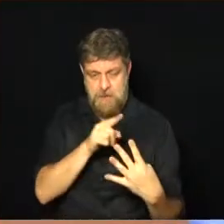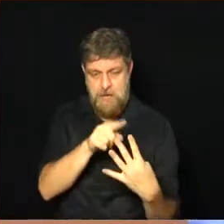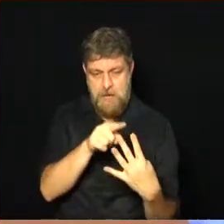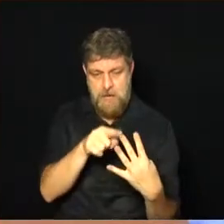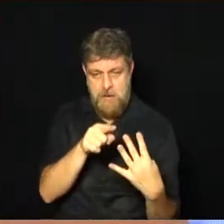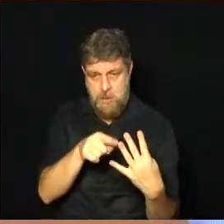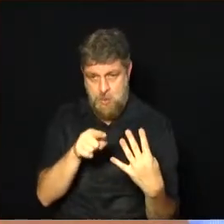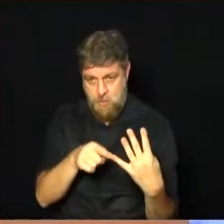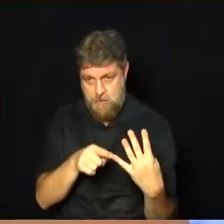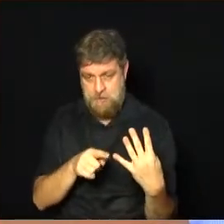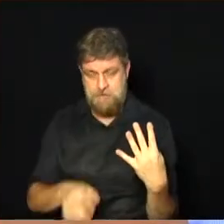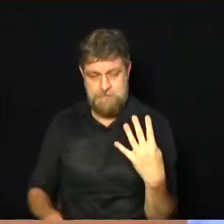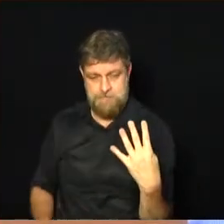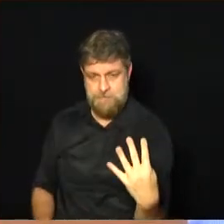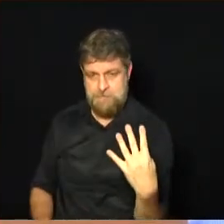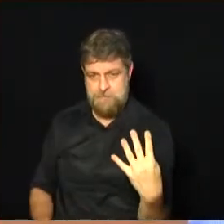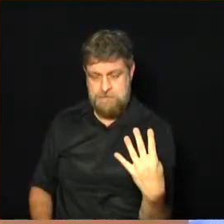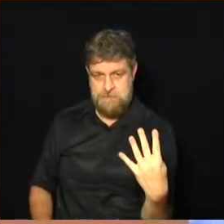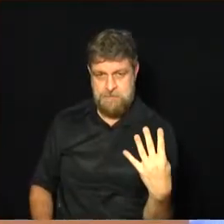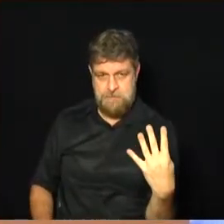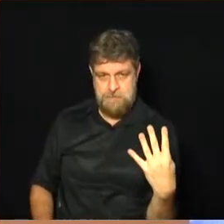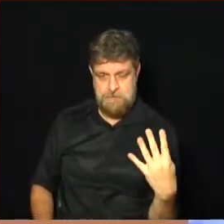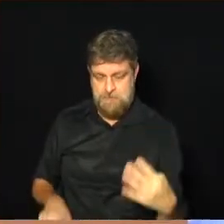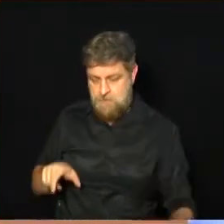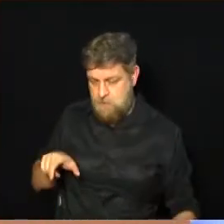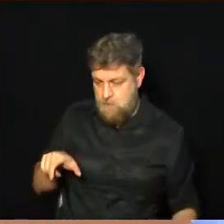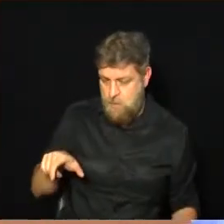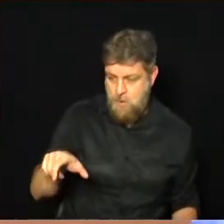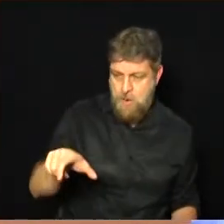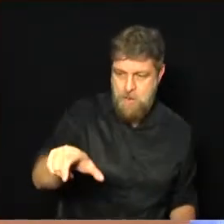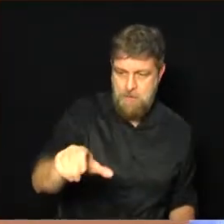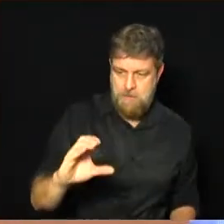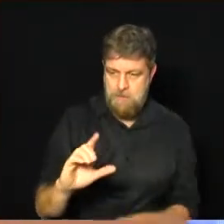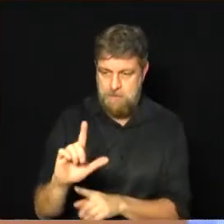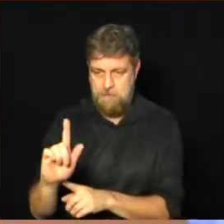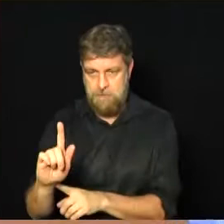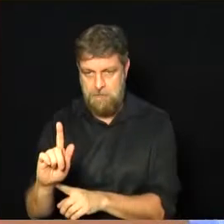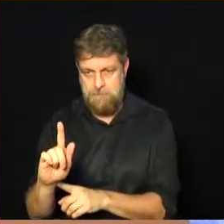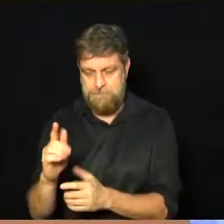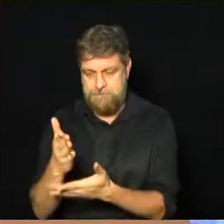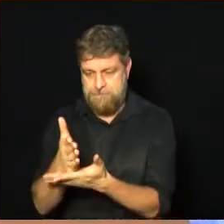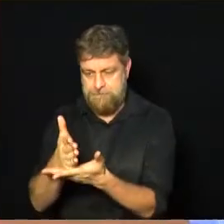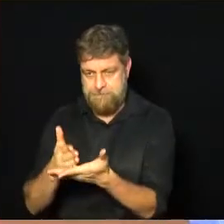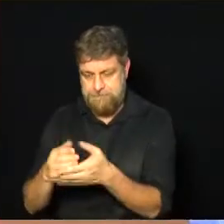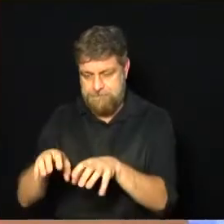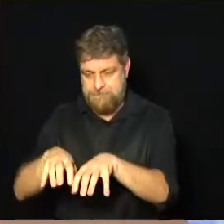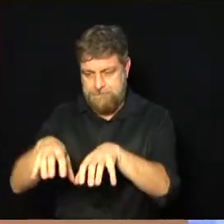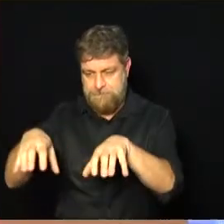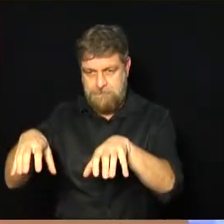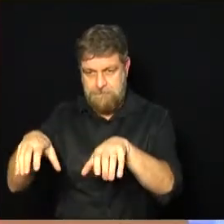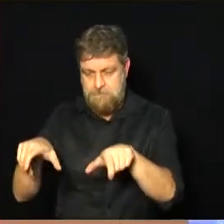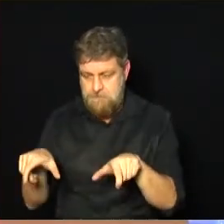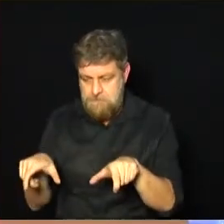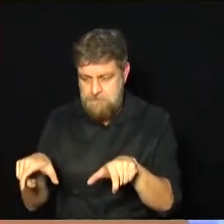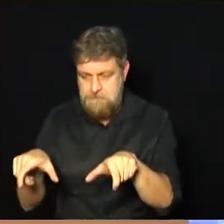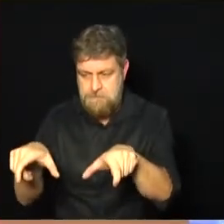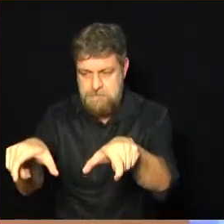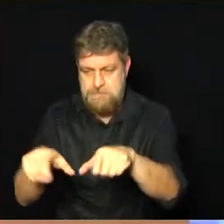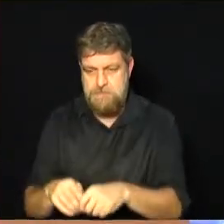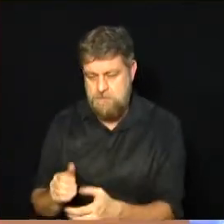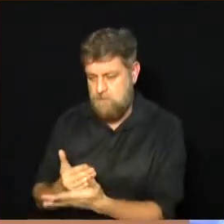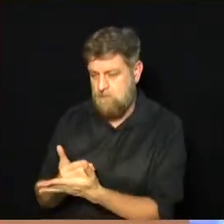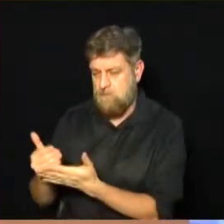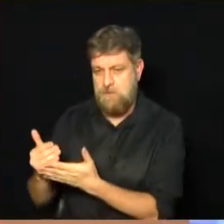lotes. O corredor Campo Grande foi dividido em 2 lotes, um que começa ali no